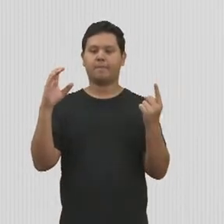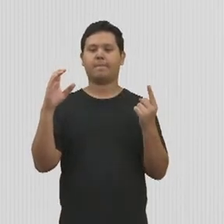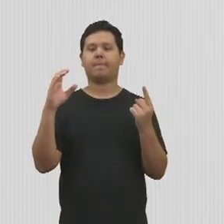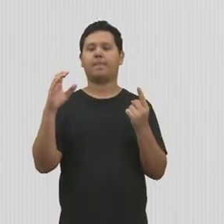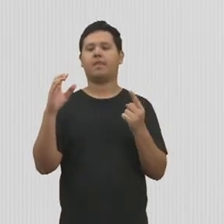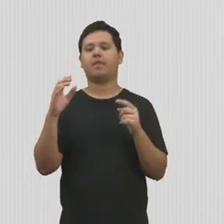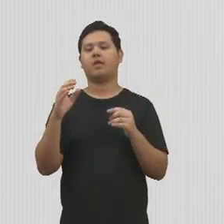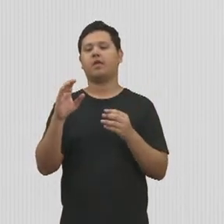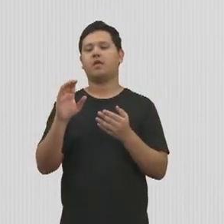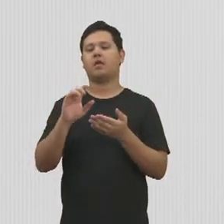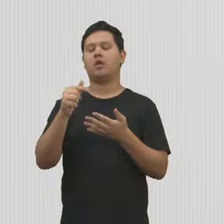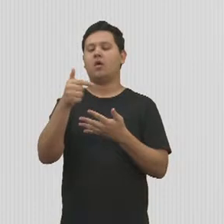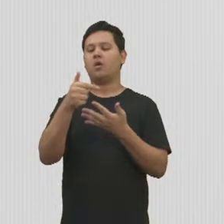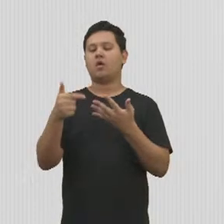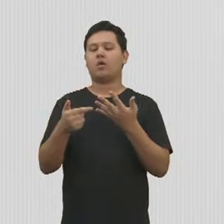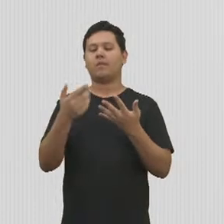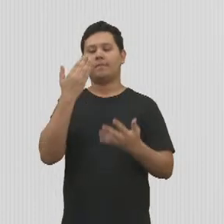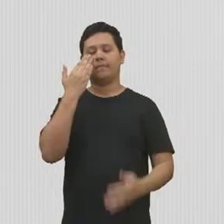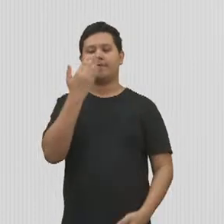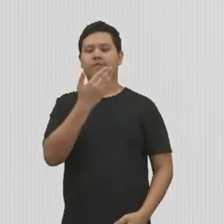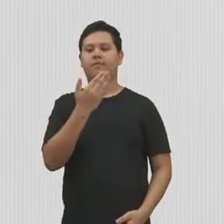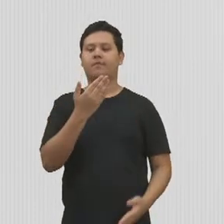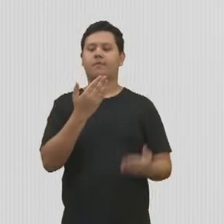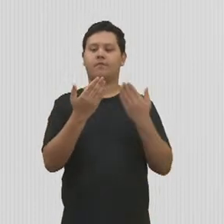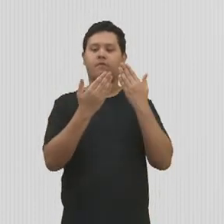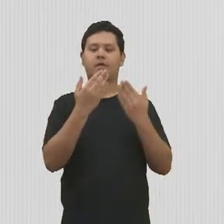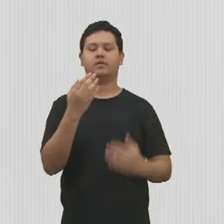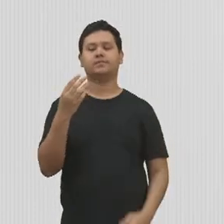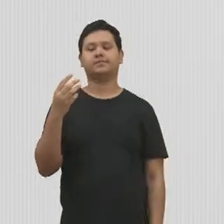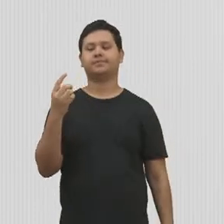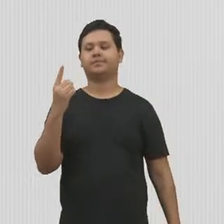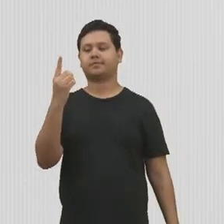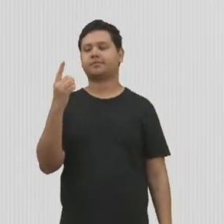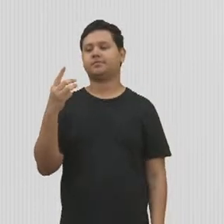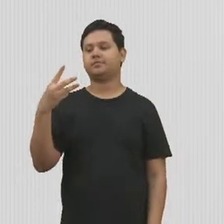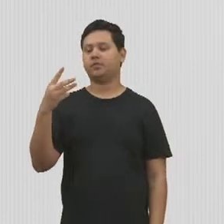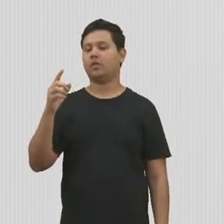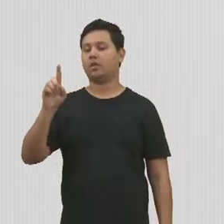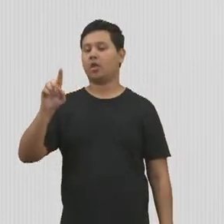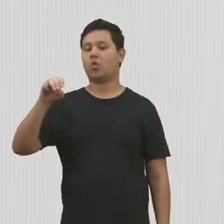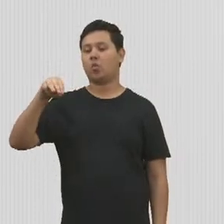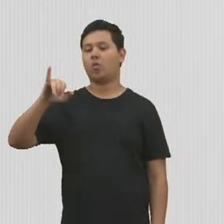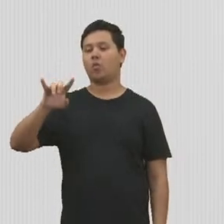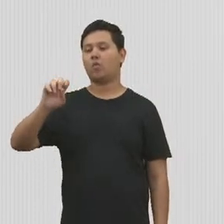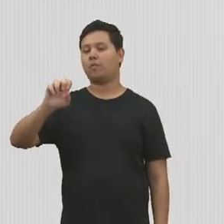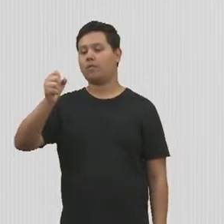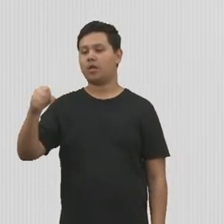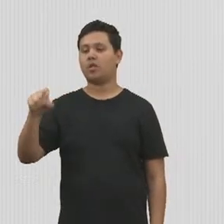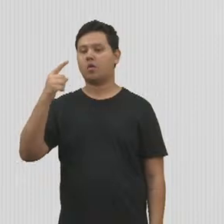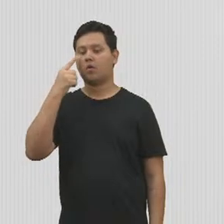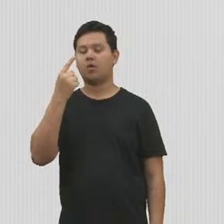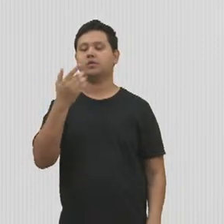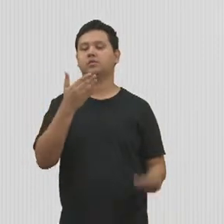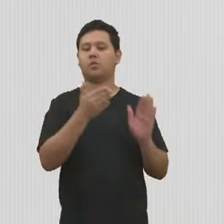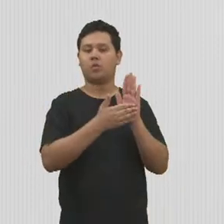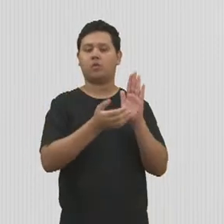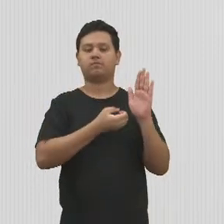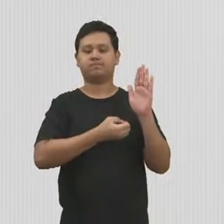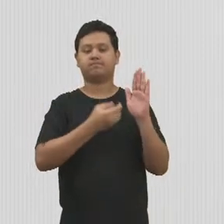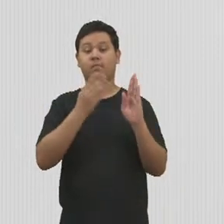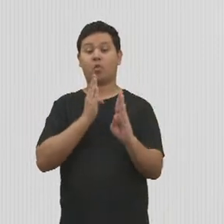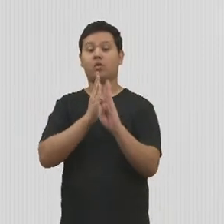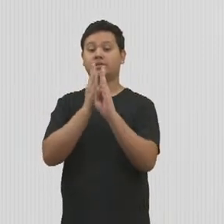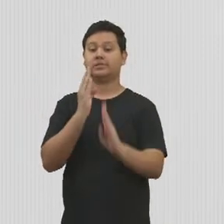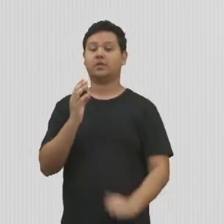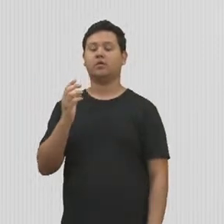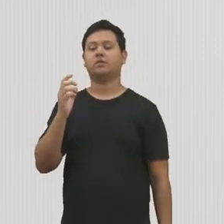transferência de capital, nós previmos 131 milhões em 2024 no orçamento e chegamos em